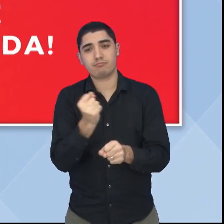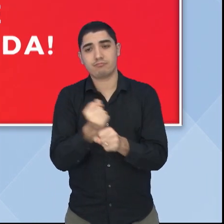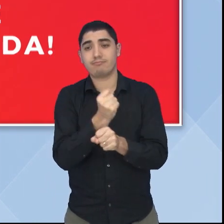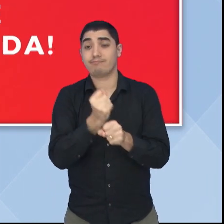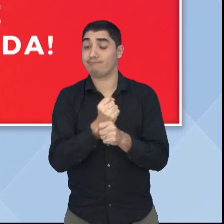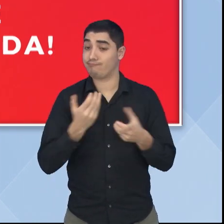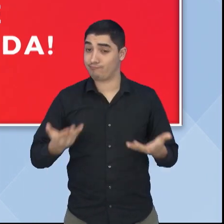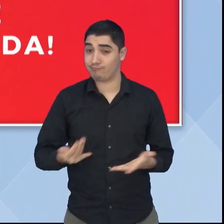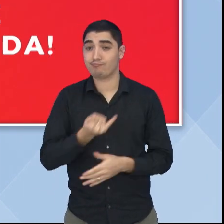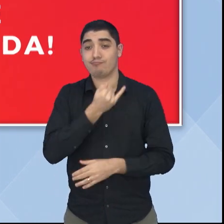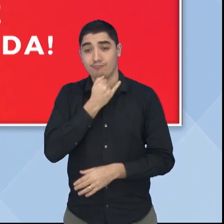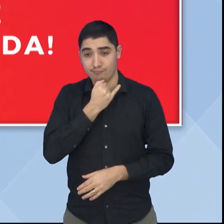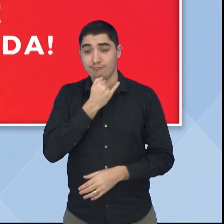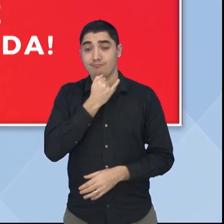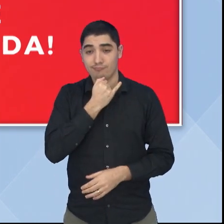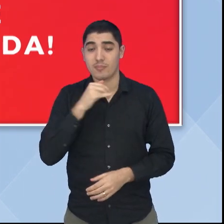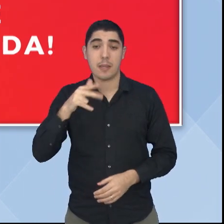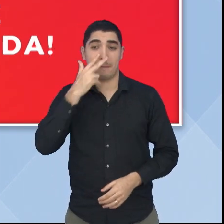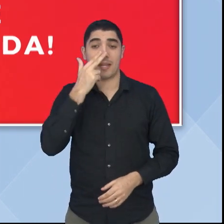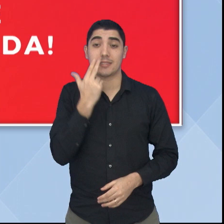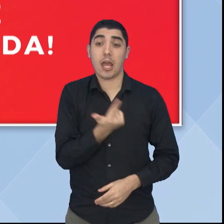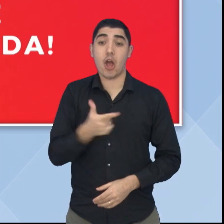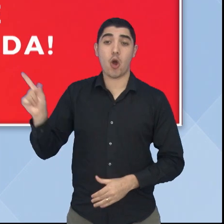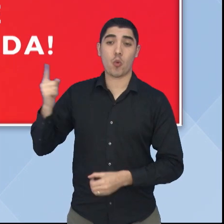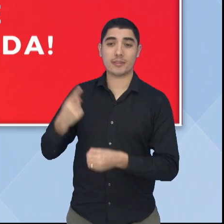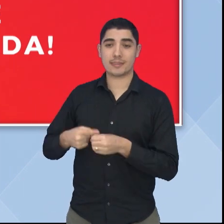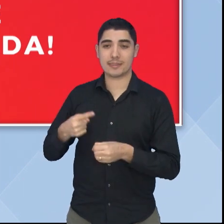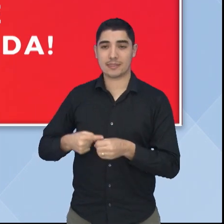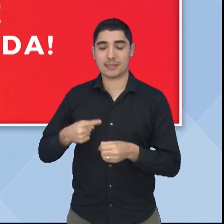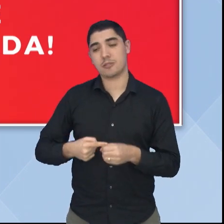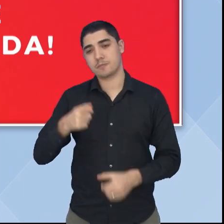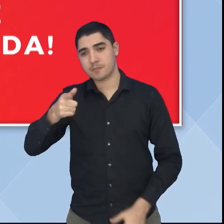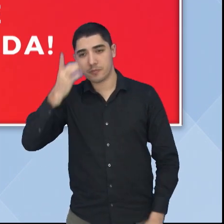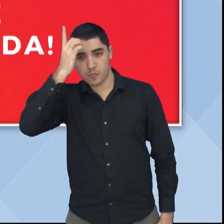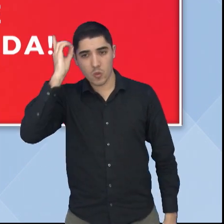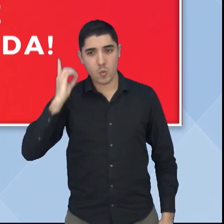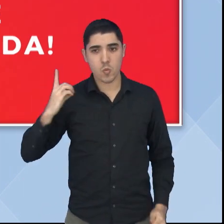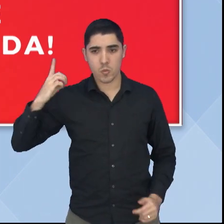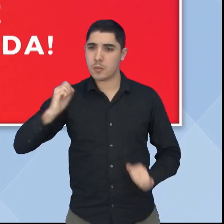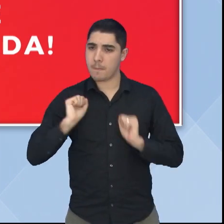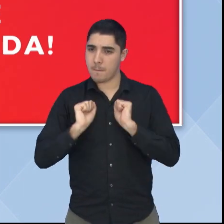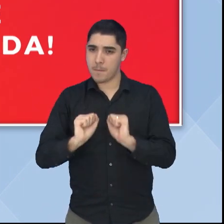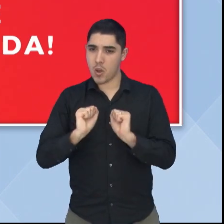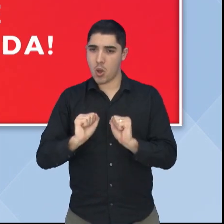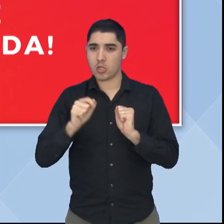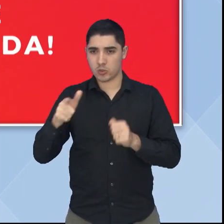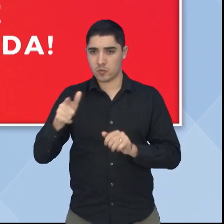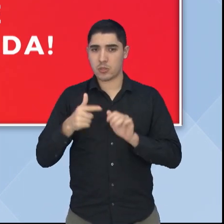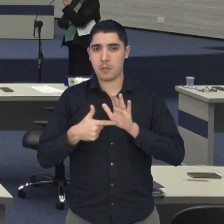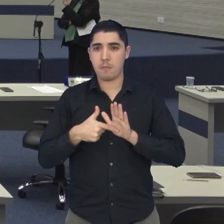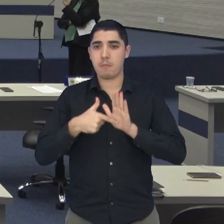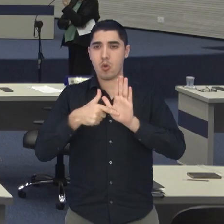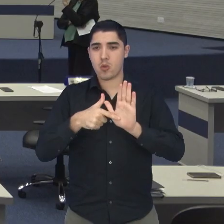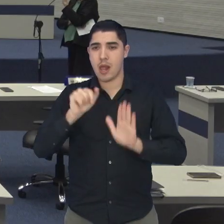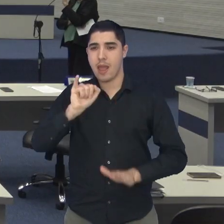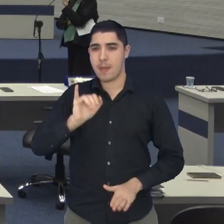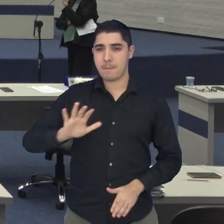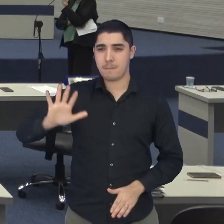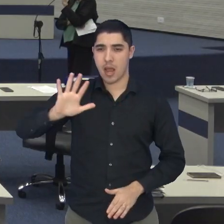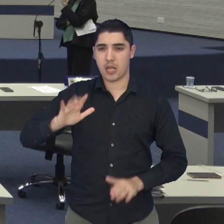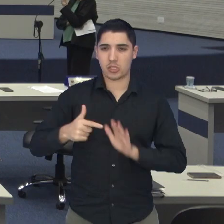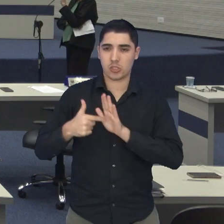essa a outra cidade. Dulce Rita, pode passar suas imagens também que você fez hoje.